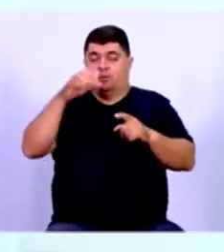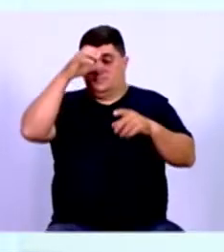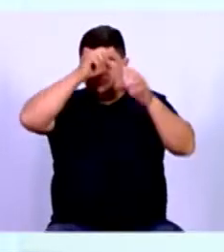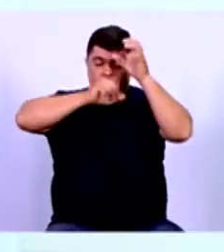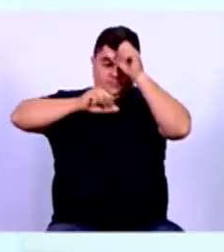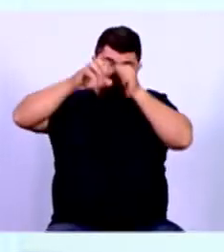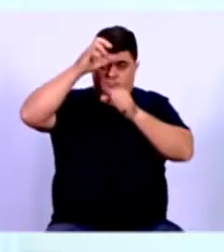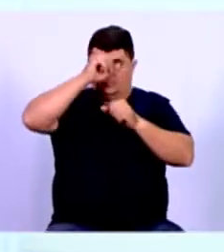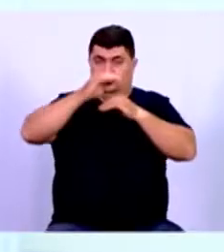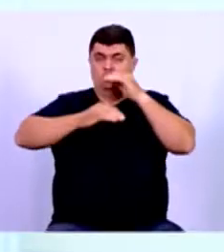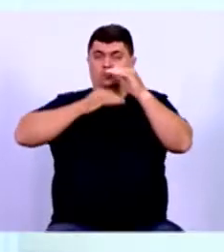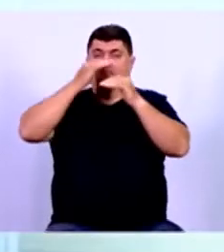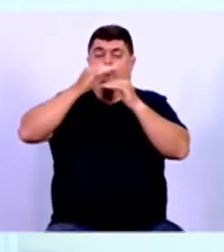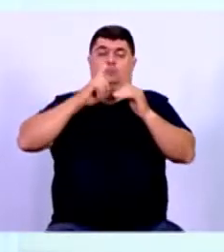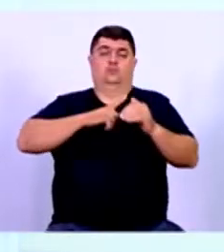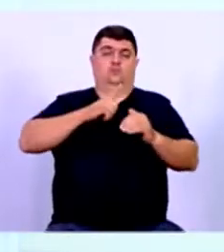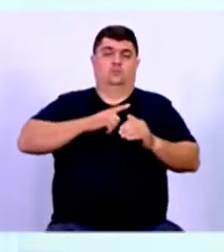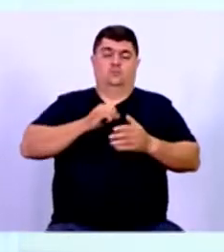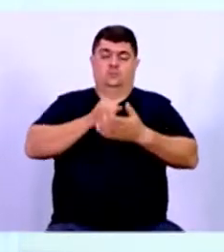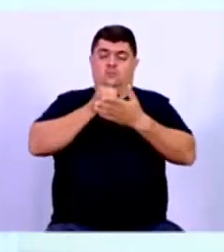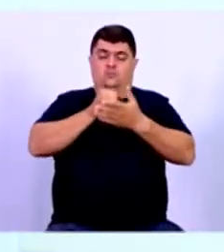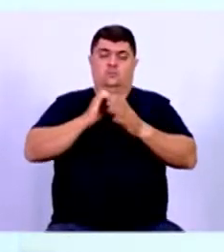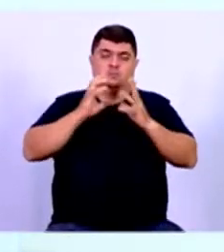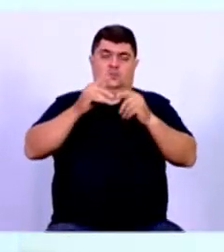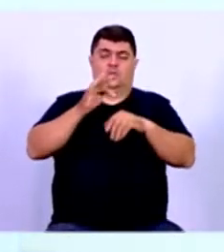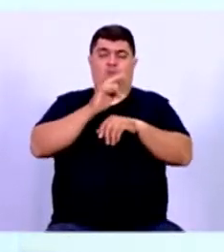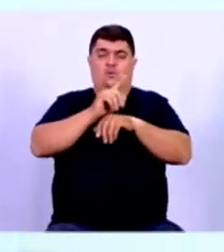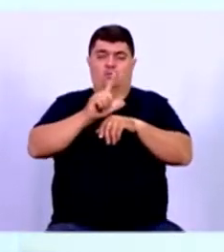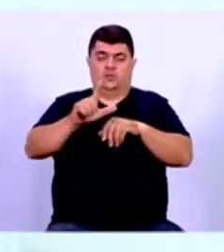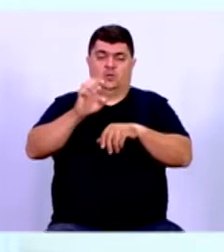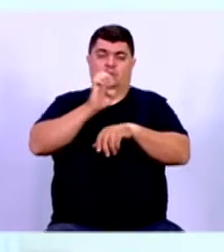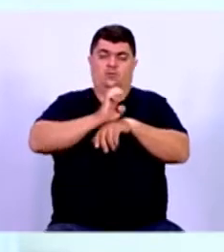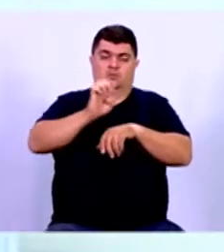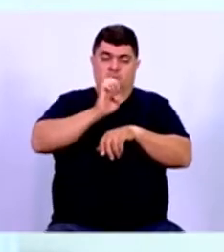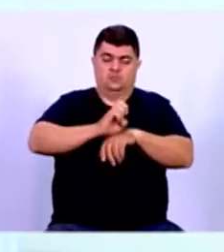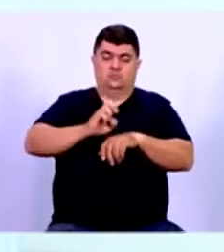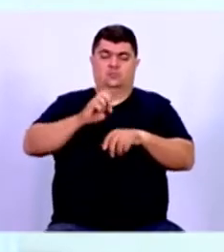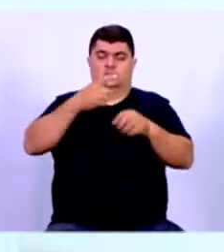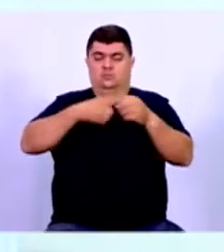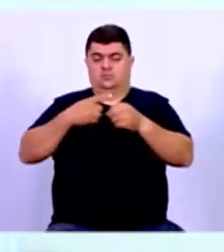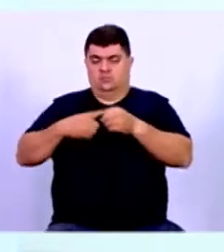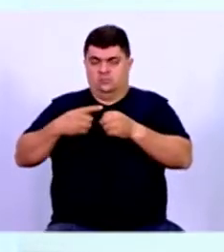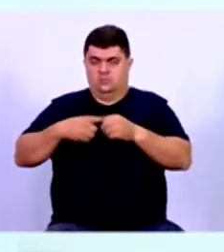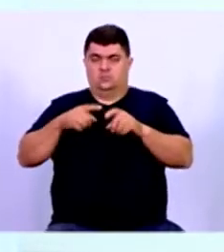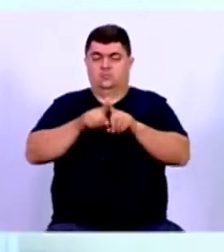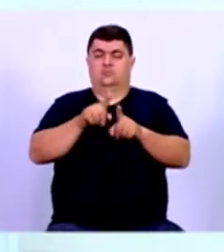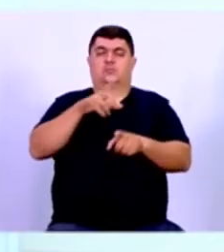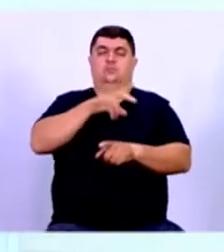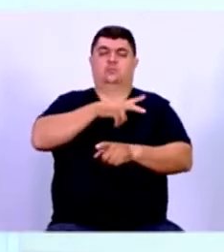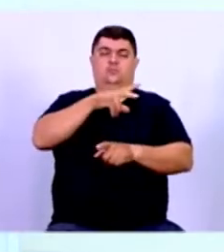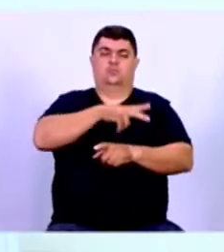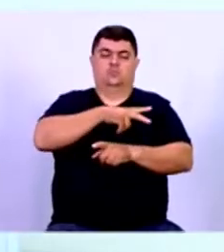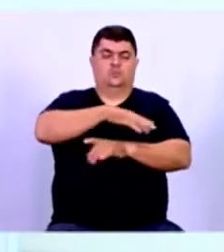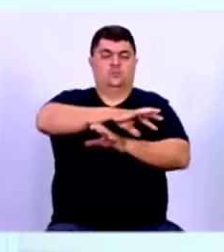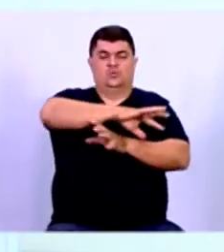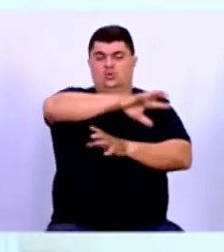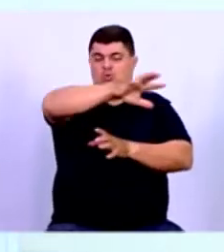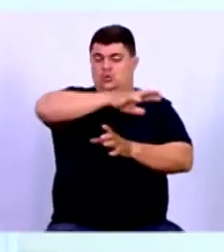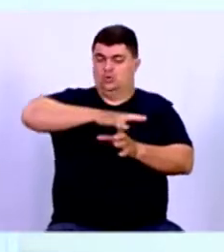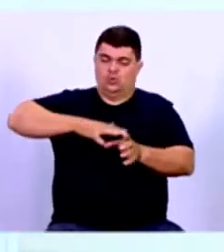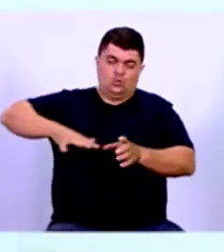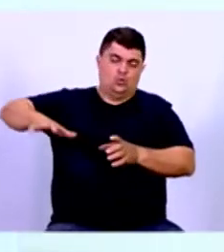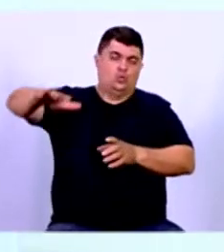profissional, tem amparo em todas essas instituições. Então, tanto a empresa privada quanto as instituições públicas, fundacionais ou